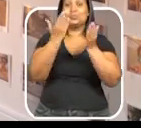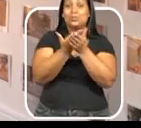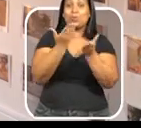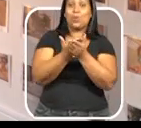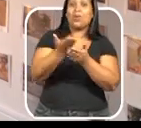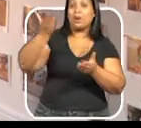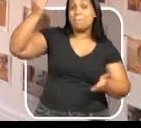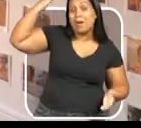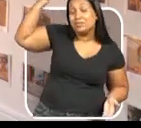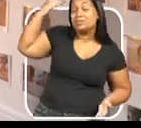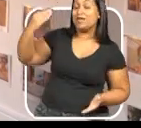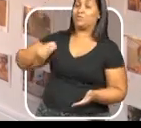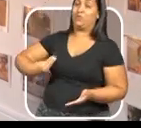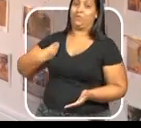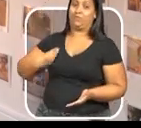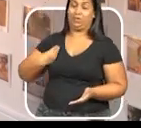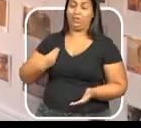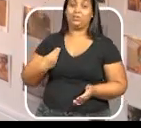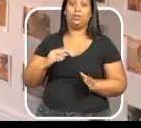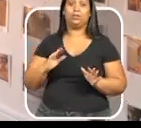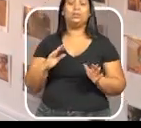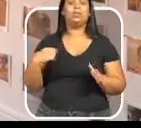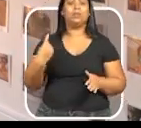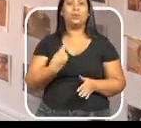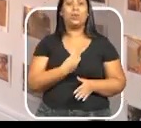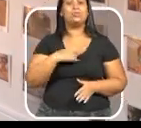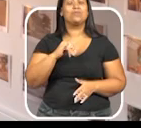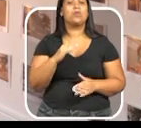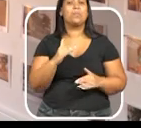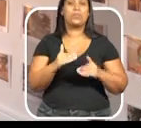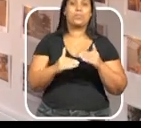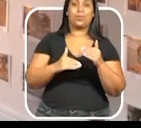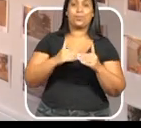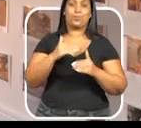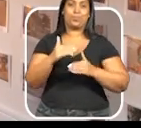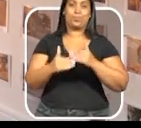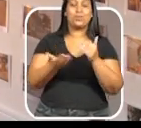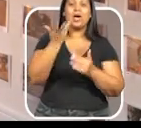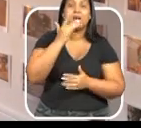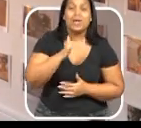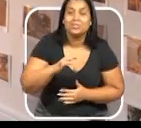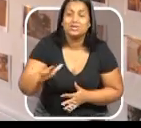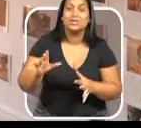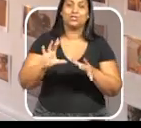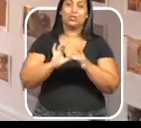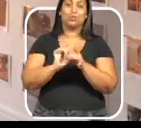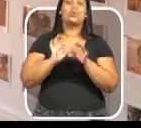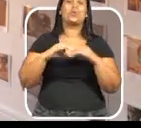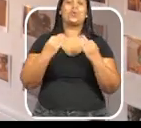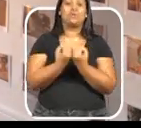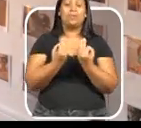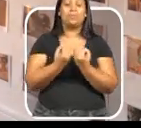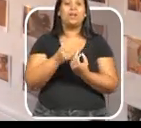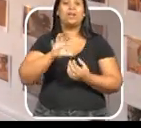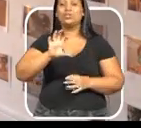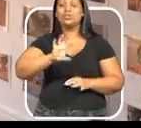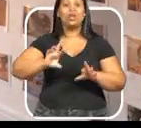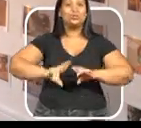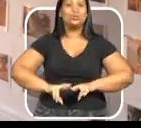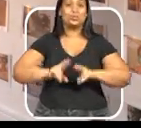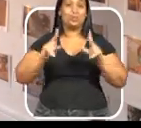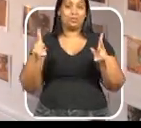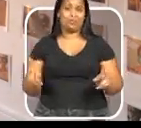nós vivenciamos, e a gente vai construindo isso com as crianças e com as famílias de uma maneira